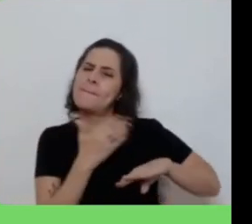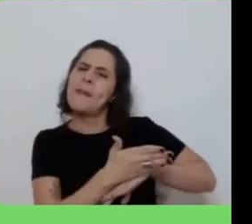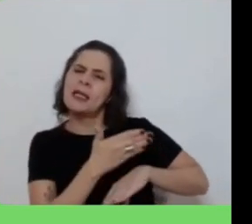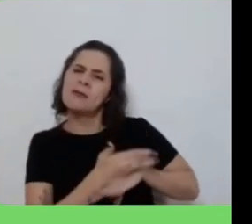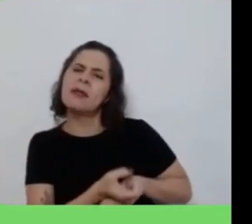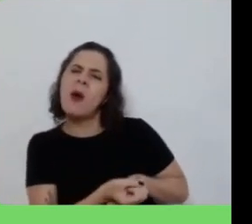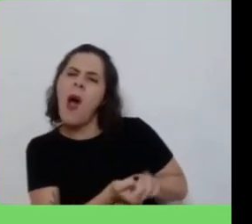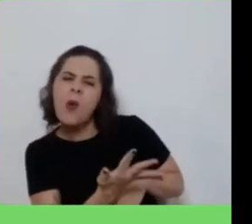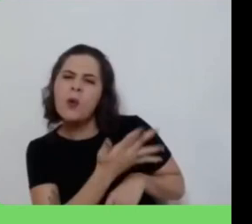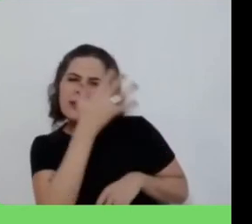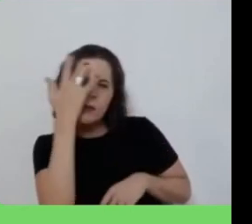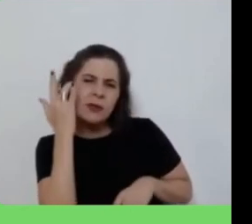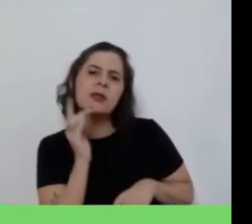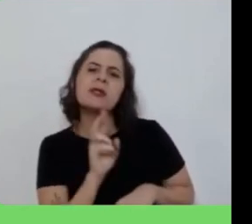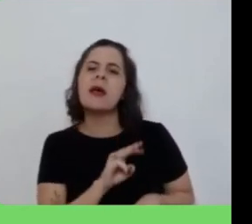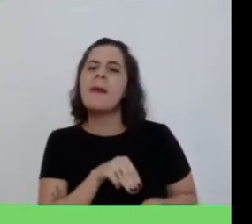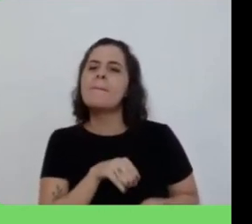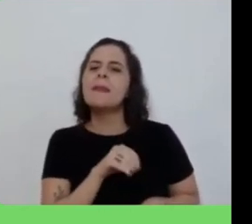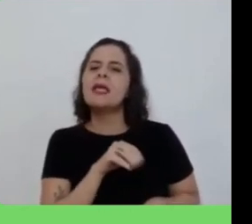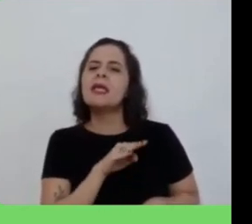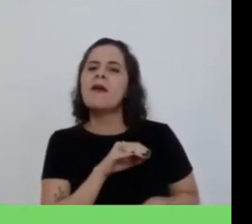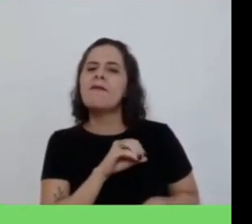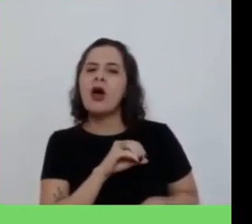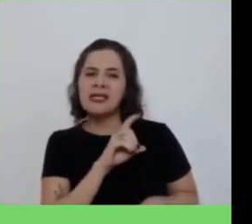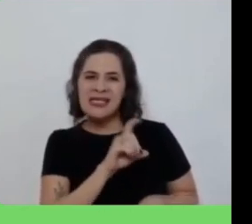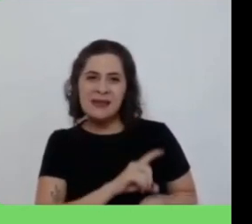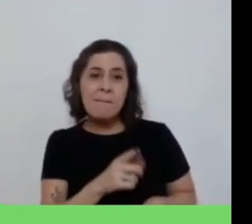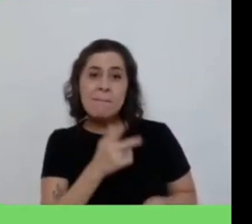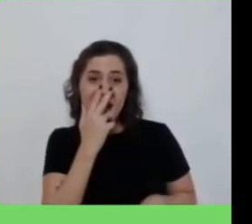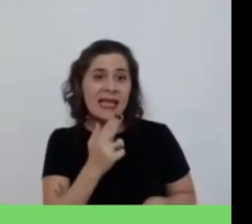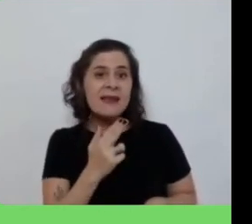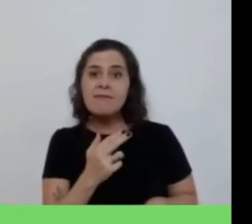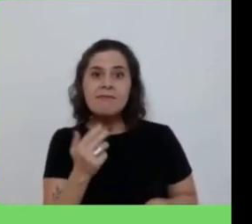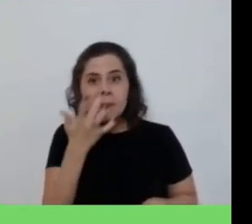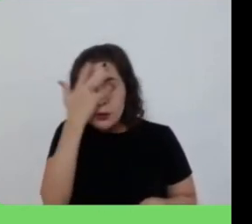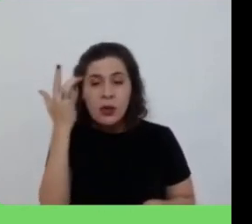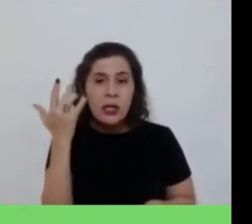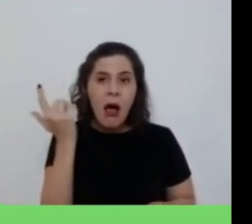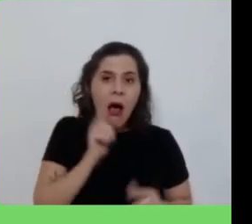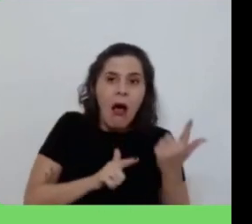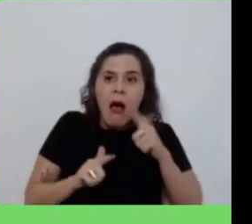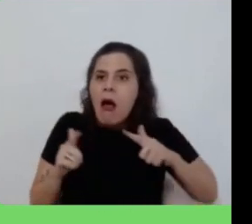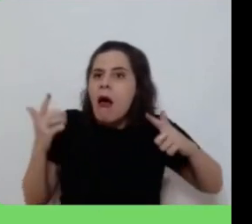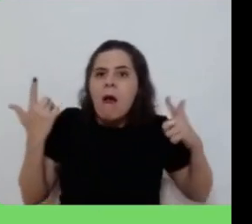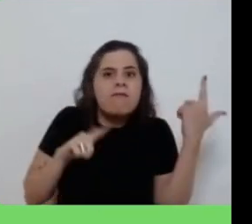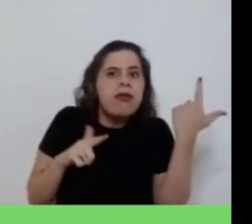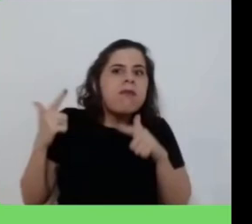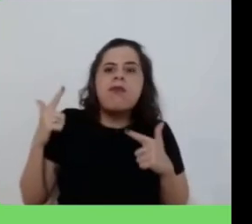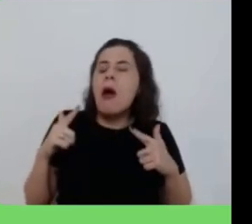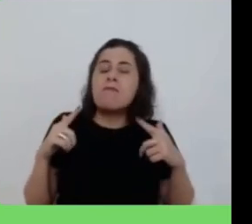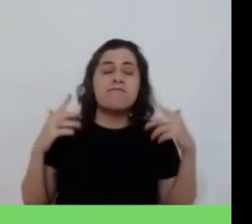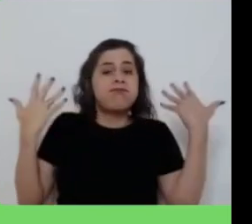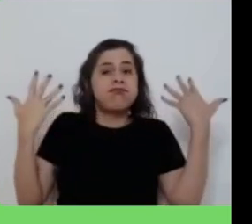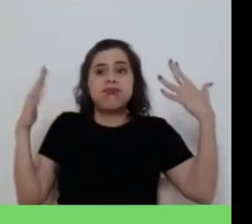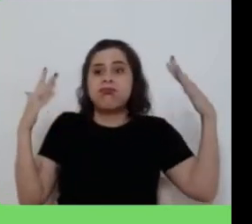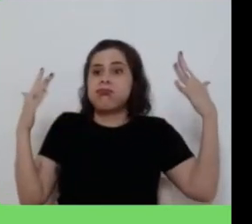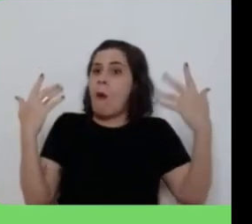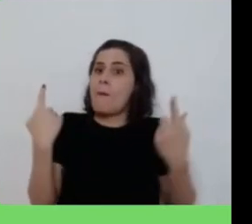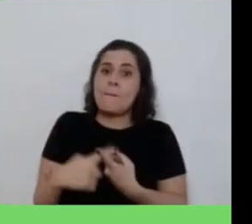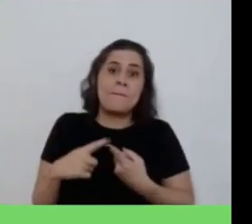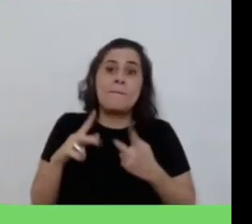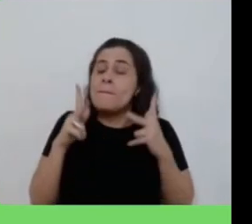da mini Boss e ele foi comemorado assim como se fosse um gol de Copa do Mundo assim ele foi o melhor jogo independente do The Game Awards o